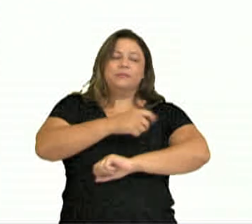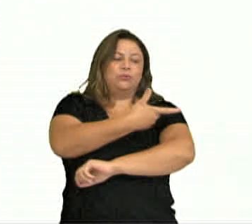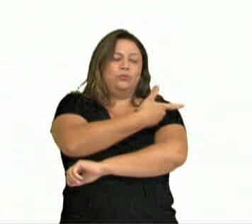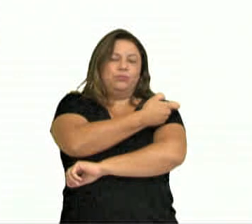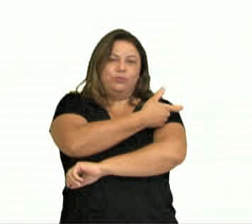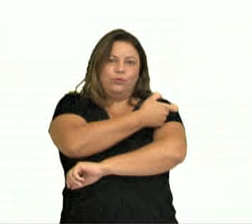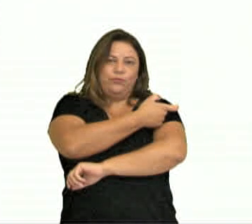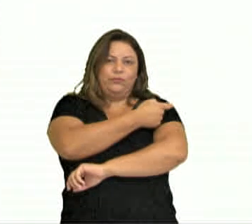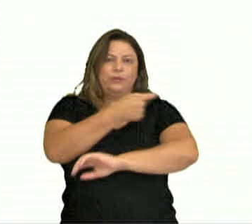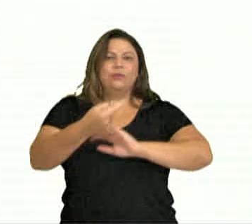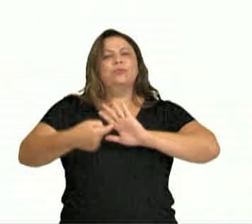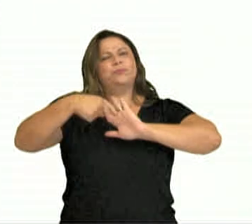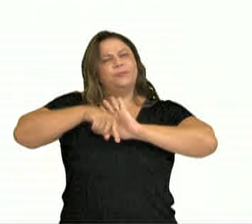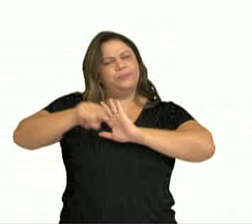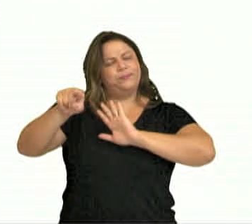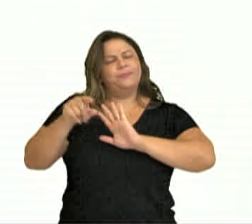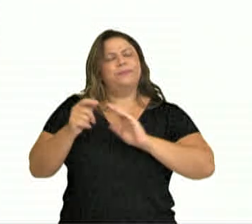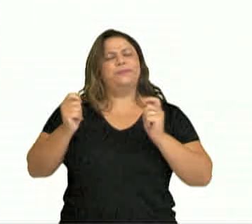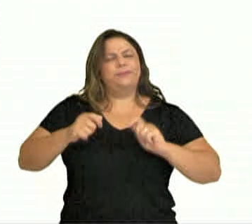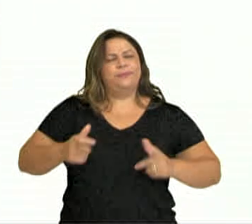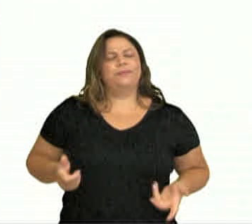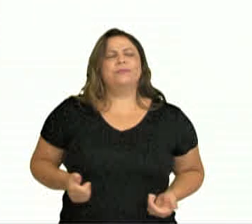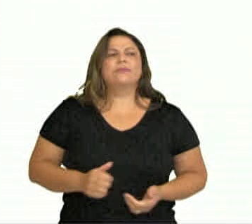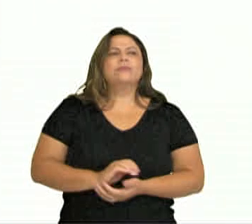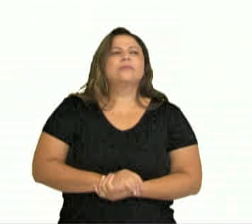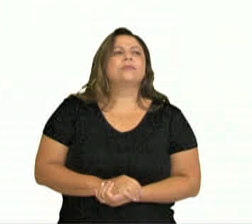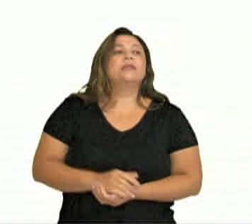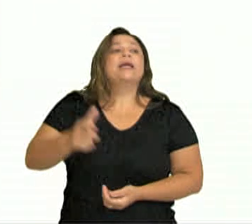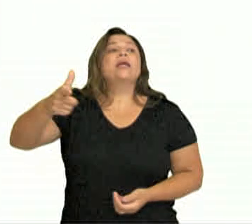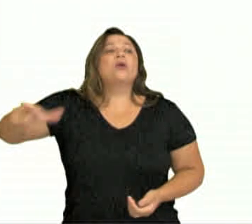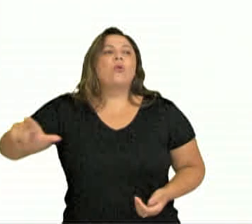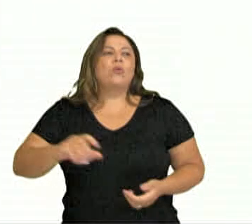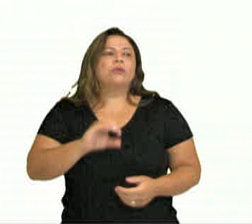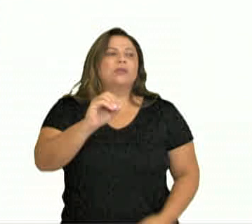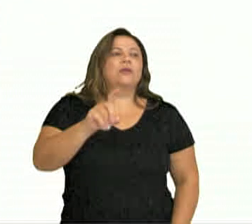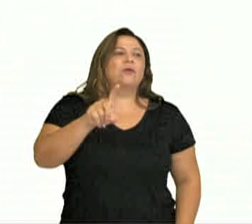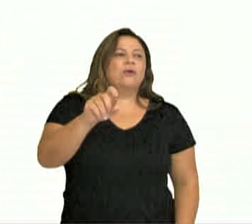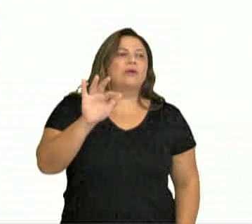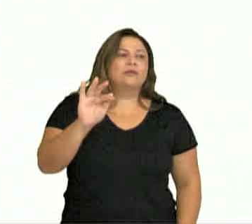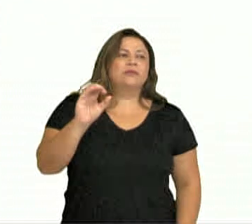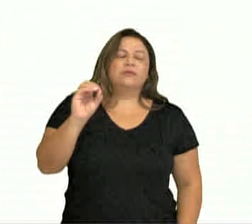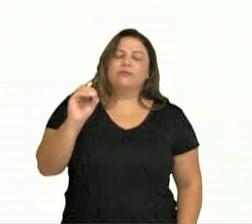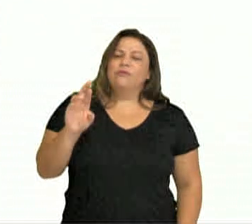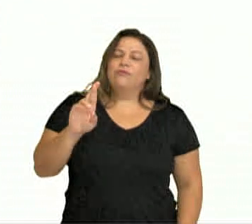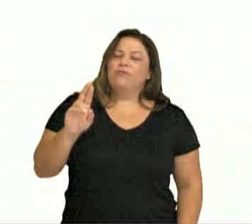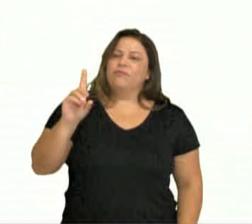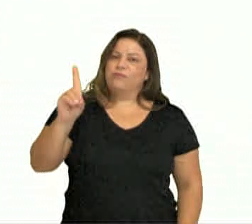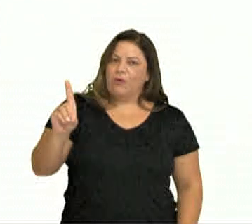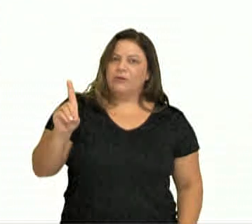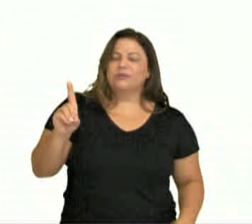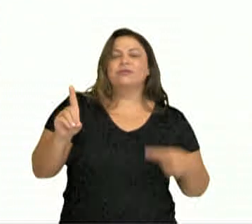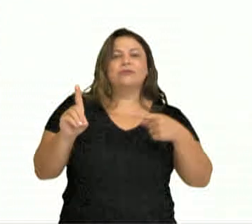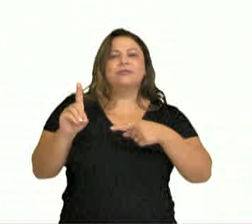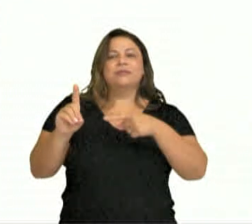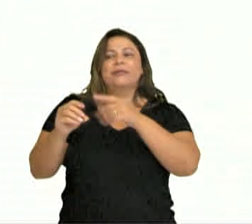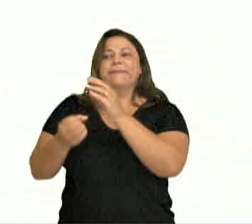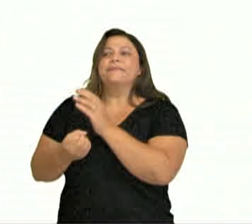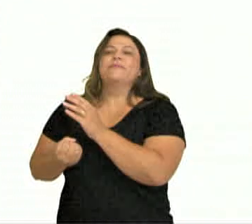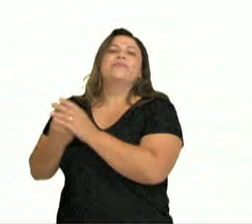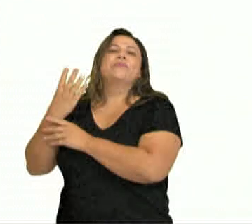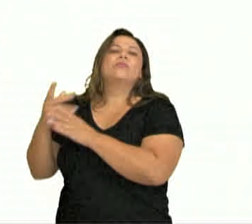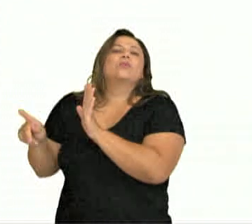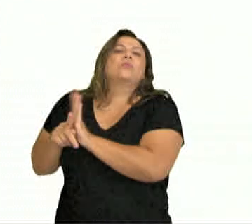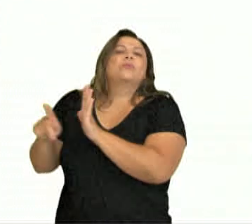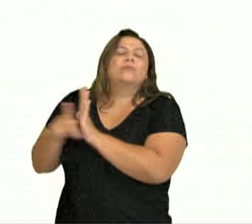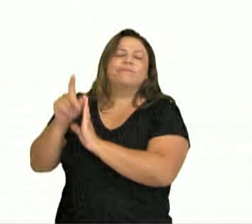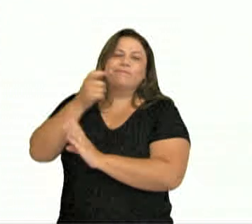A gente tem mais vacinas? Tem. Por exemplo, aqui a vacina de Oxford, AstraZeneca com Fiocruz. Olha só, origem inglesa.